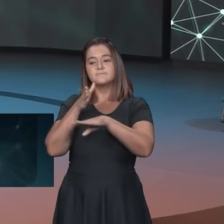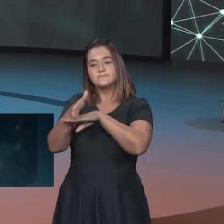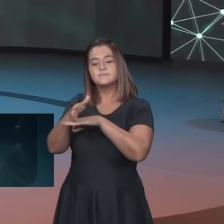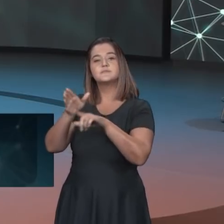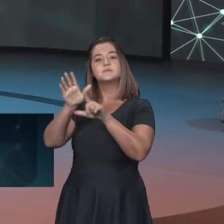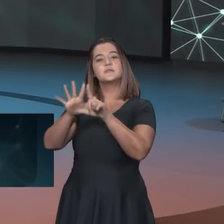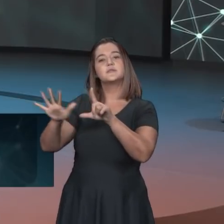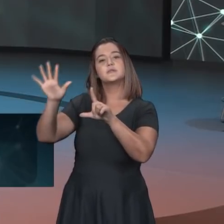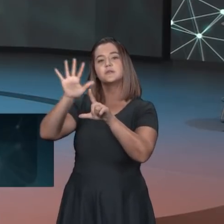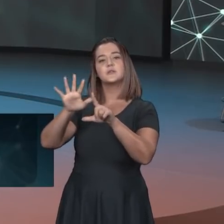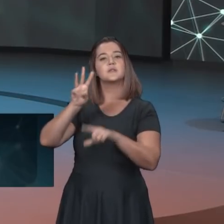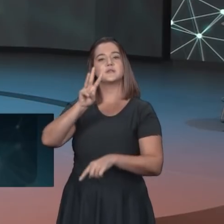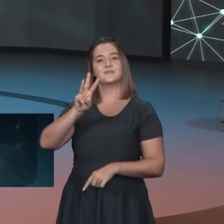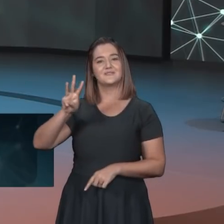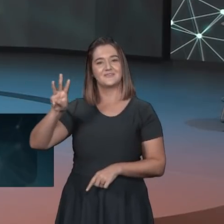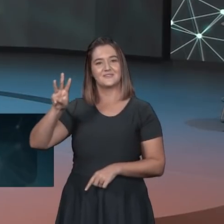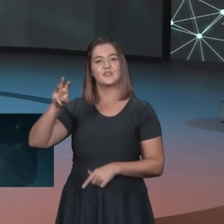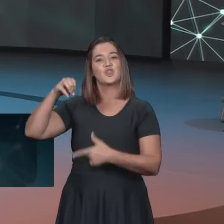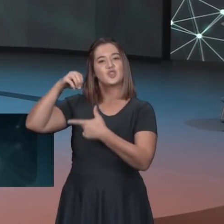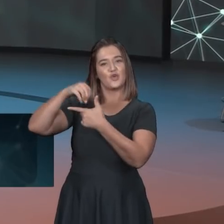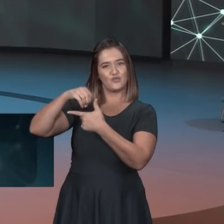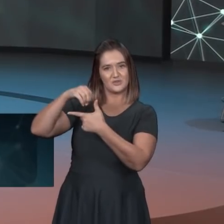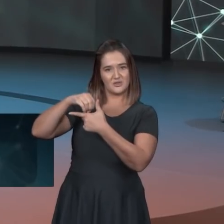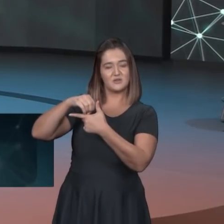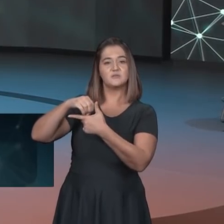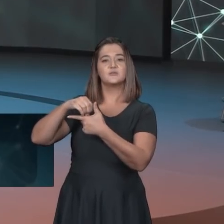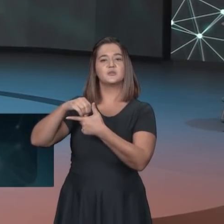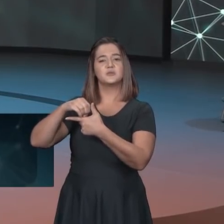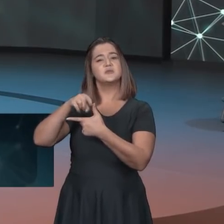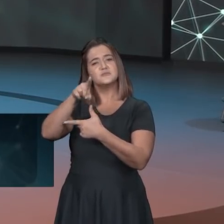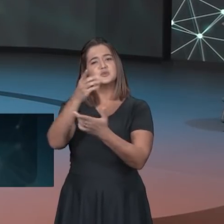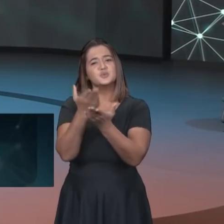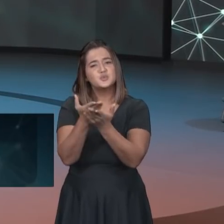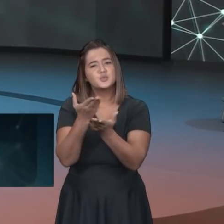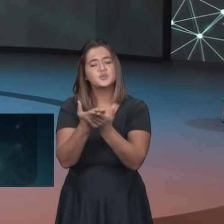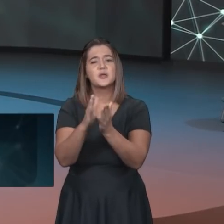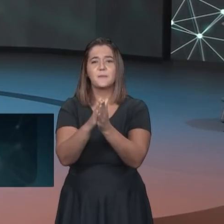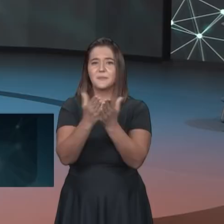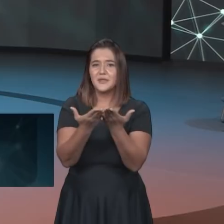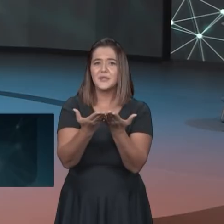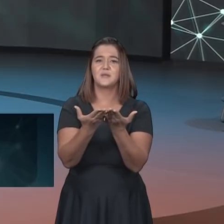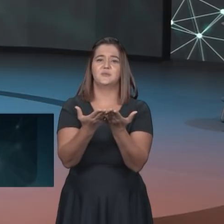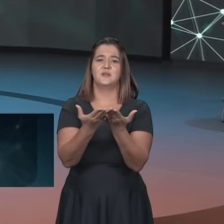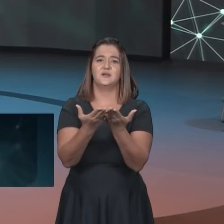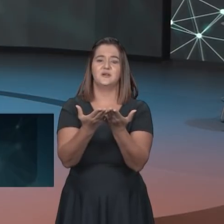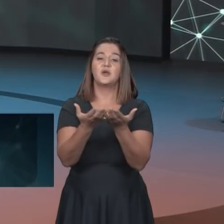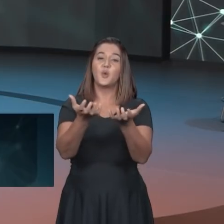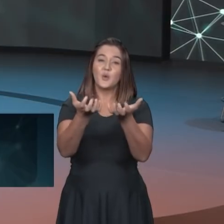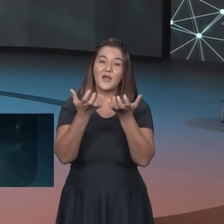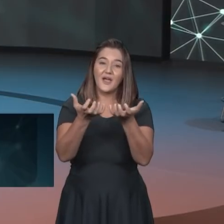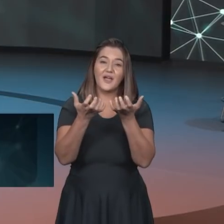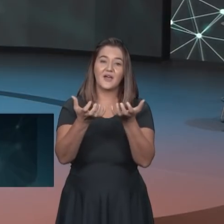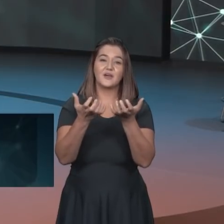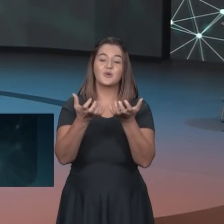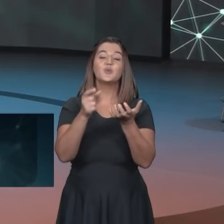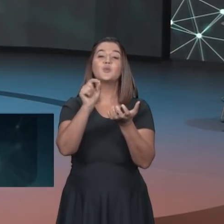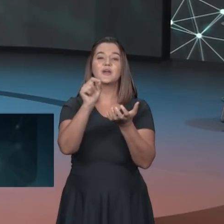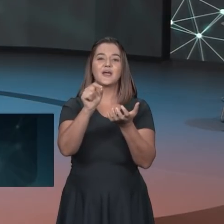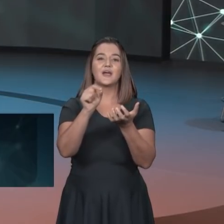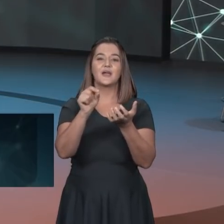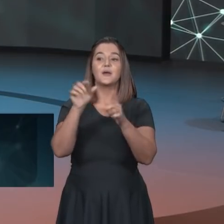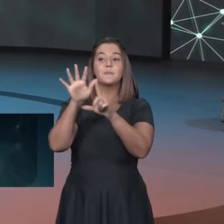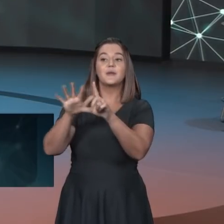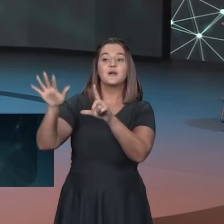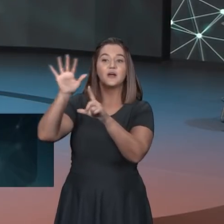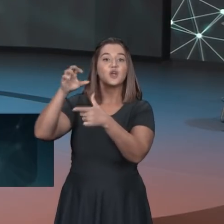novotempo.com/estudo, estude a Bíblia. Eu falei, não tenho medo de repetir, eu quero trazer, eu quero congestionar o site da Novo Tempo aqui. Eu quero que a